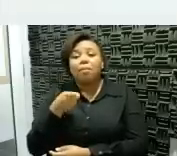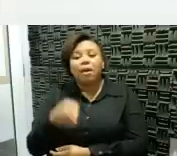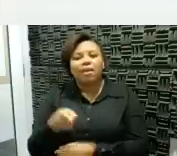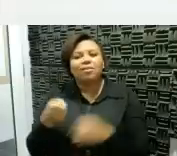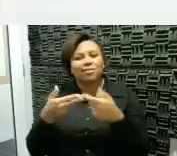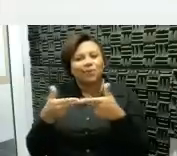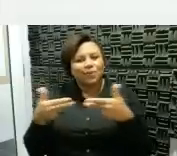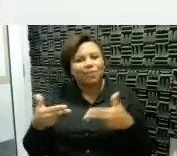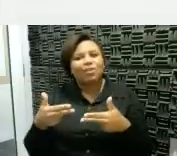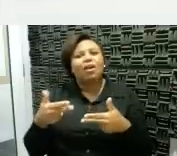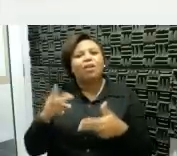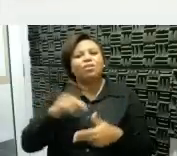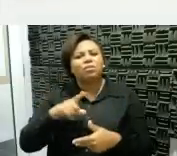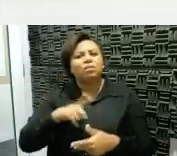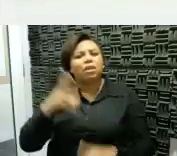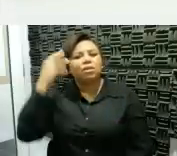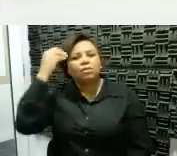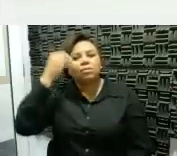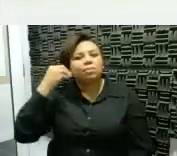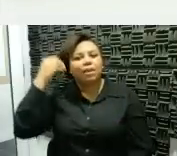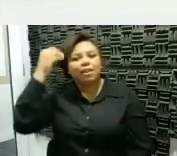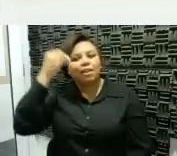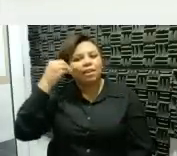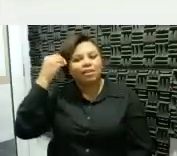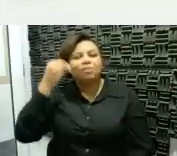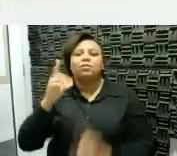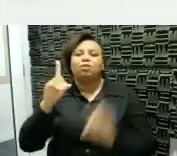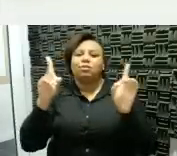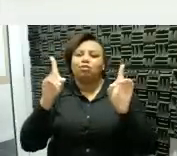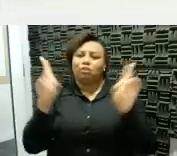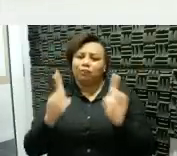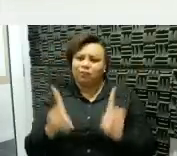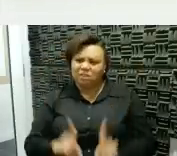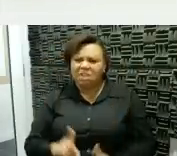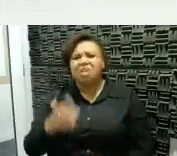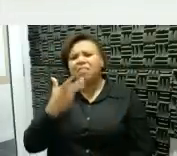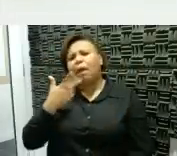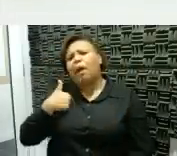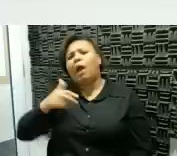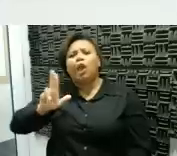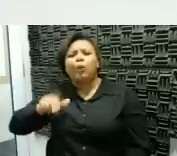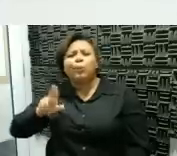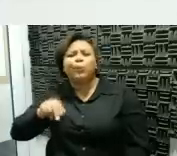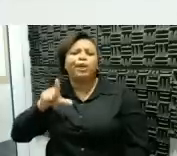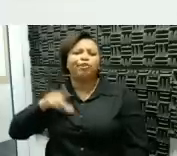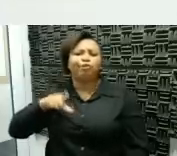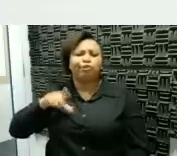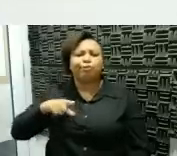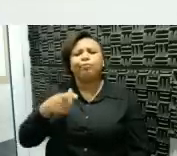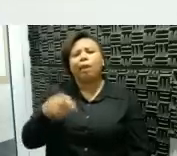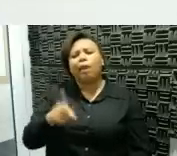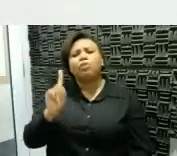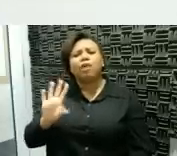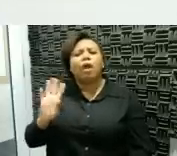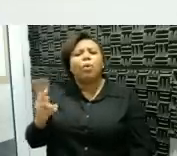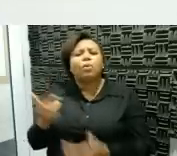uma experiência de deficiência Ah mas eu nunca tive eu não não eu isso aí é passageiro não é a mesma coisa do que